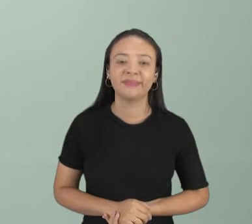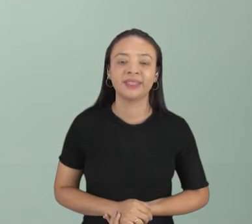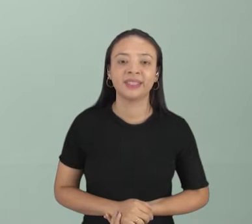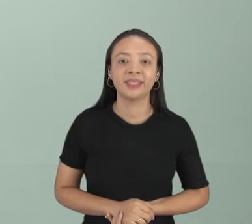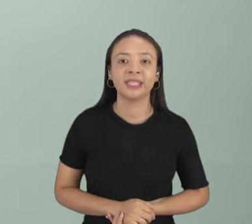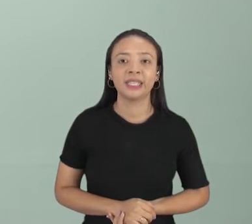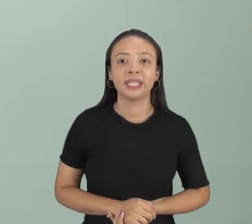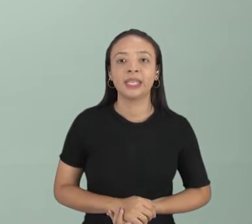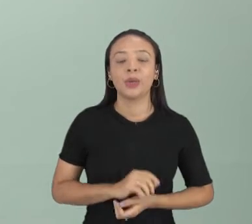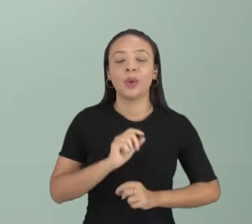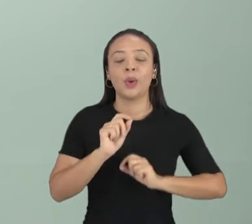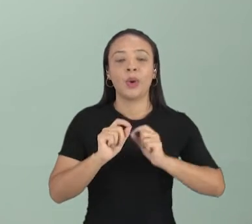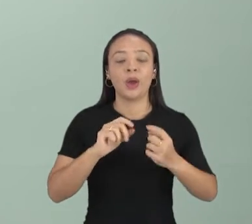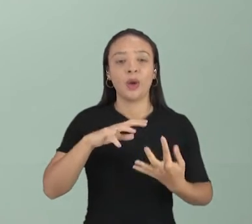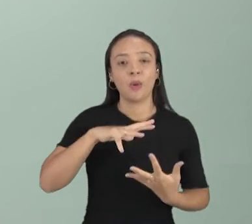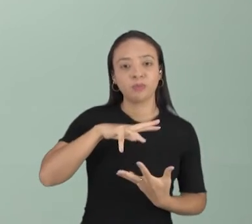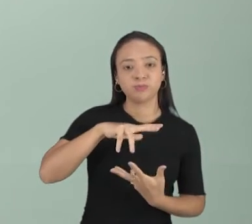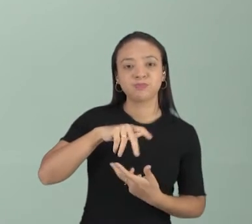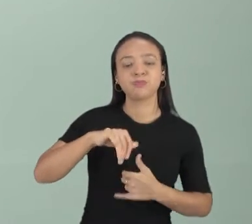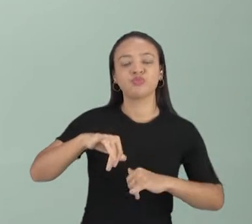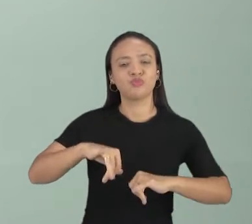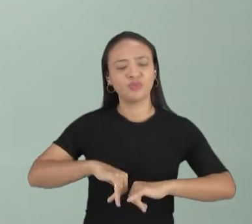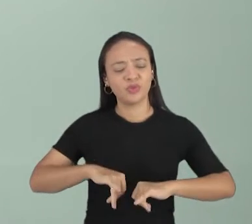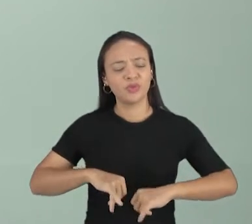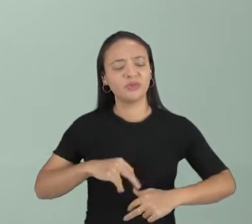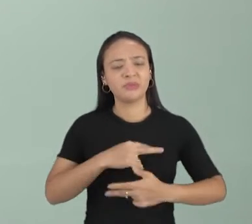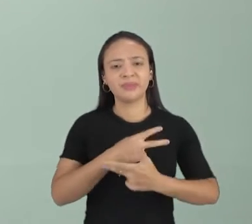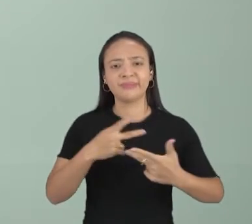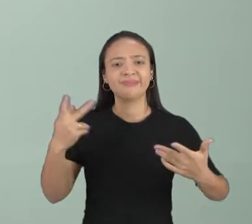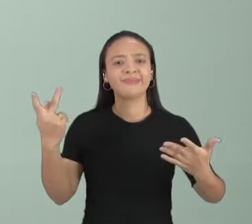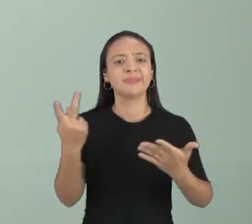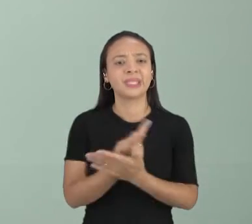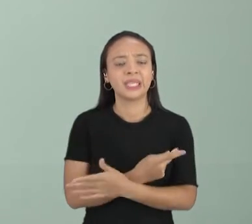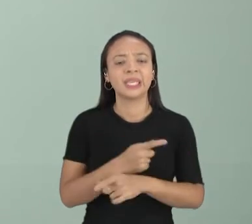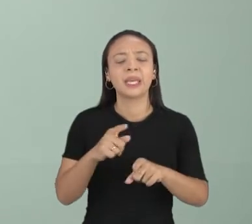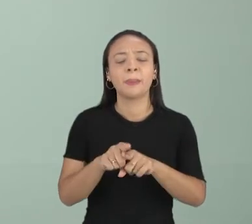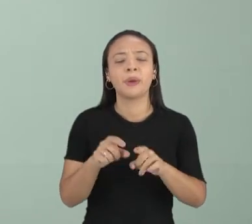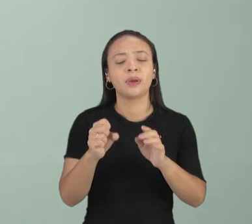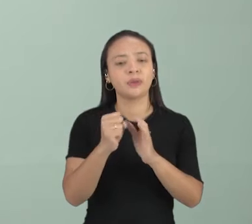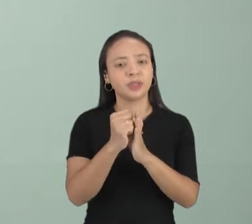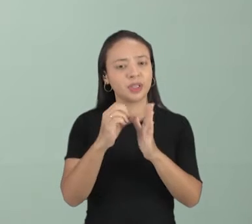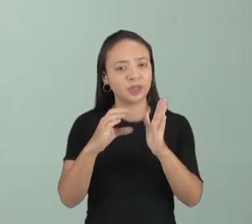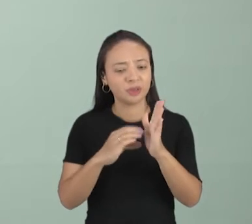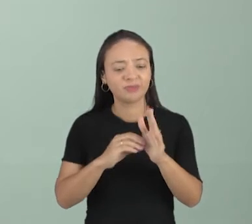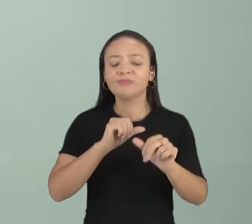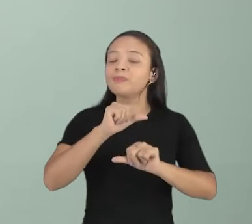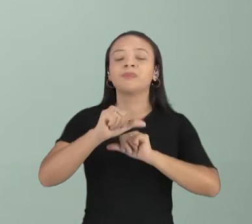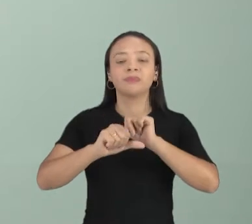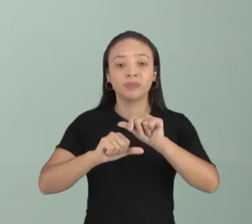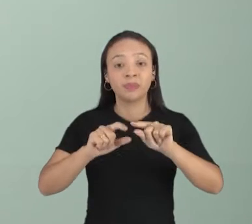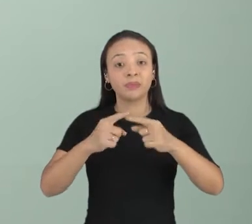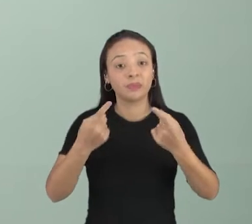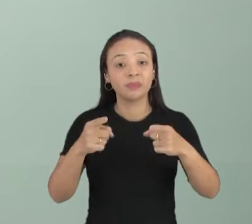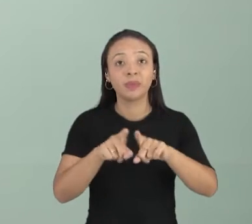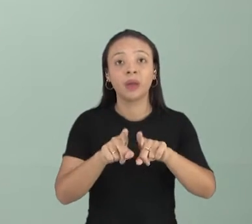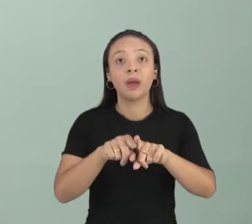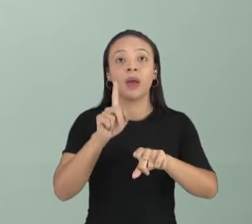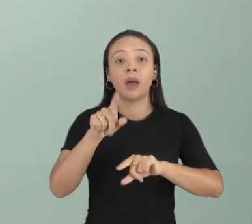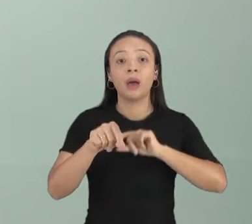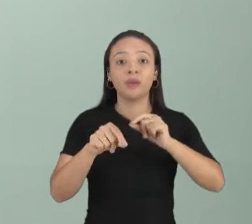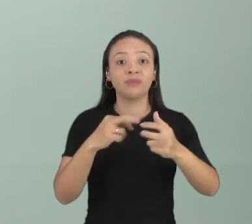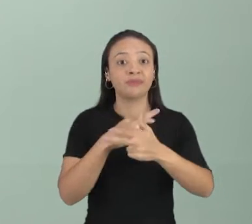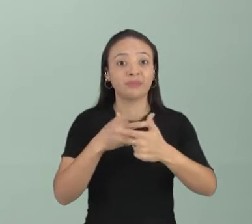século aí a humanidade ela sofreu muitas coisas, foi um século também de mudança, mas também é o século então